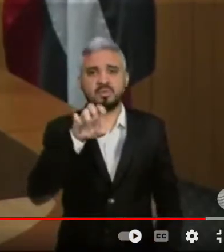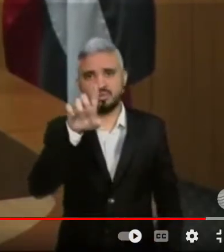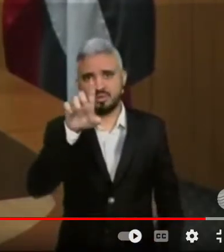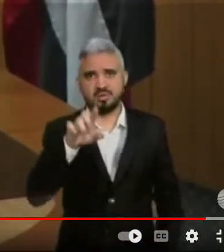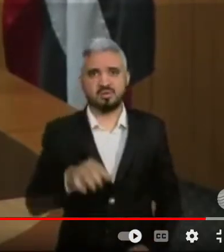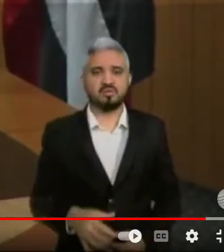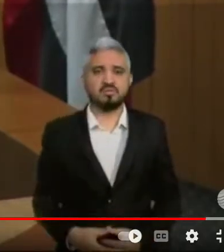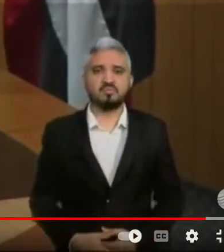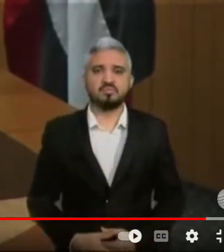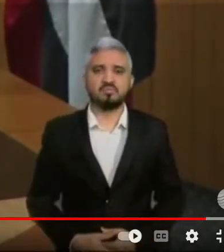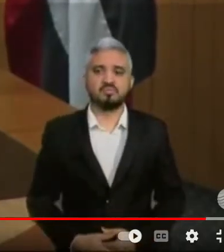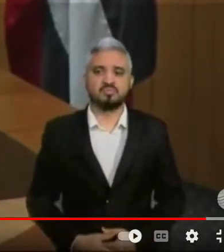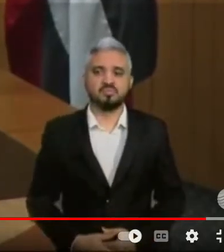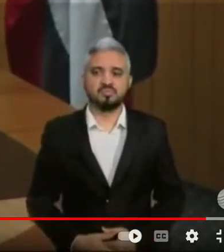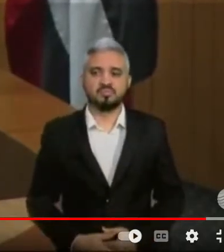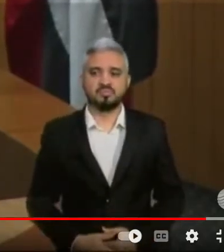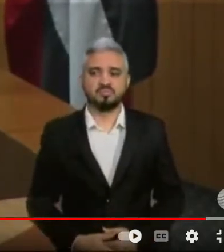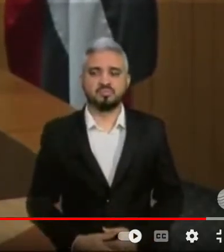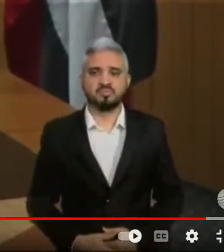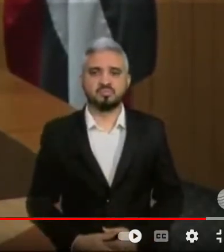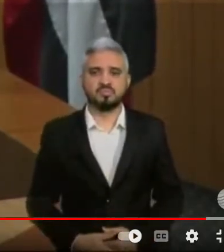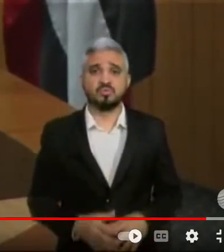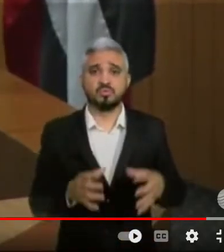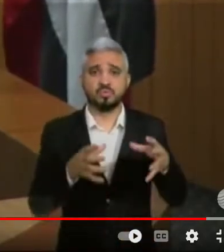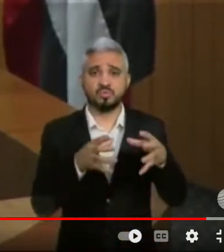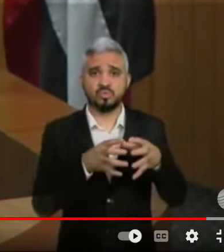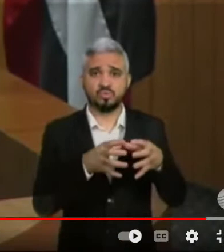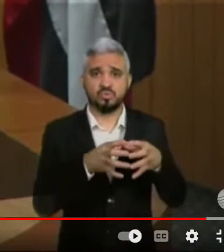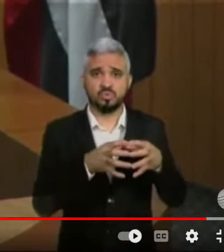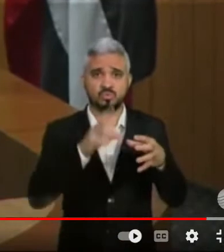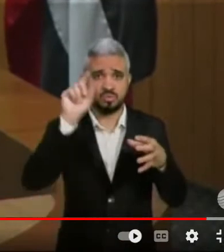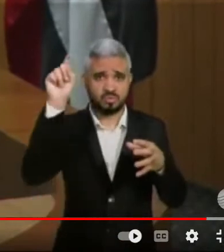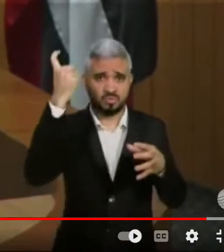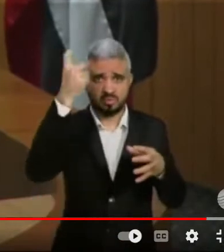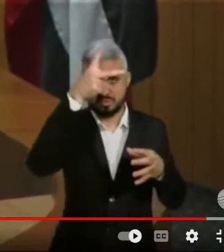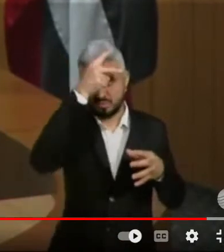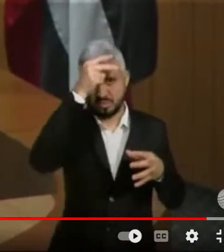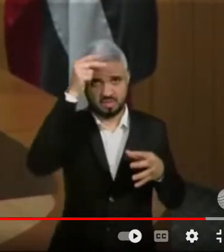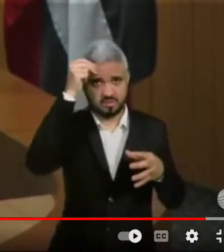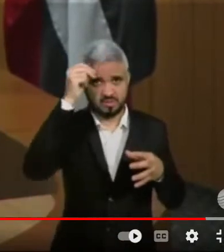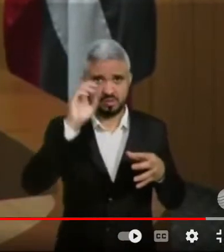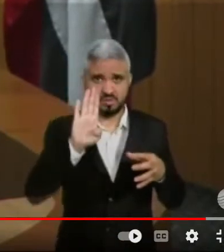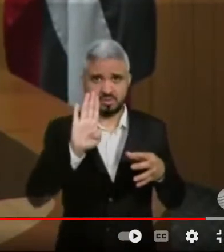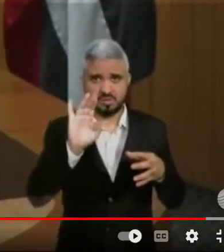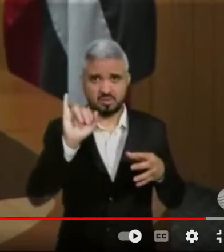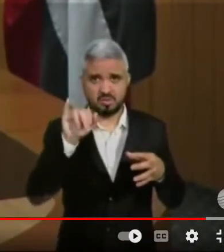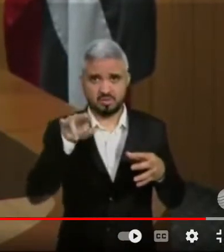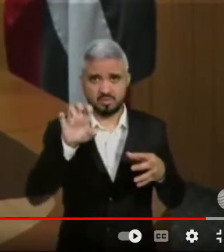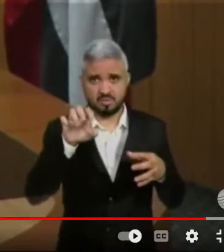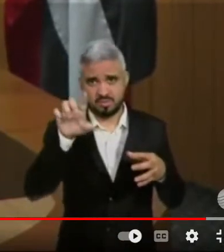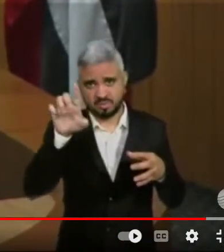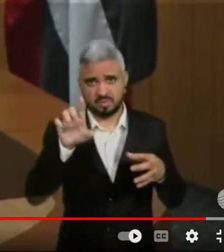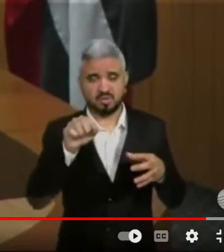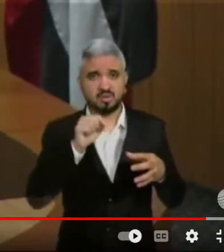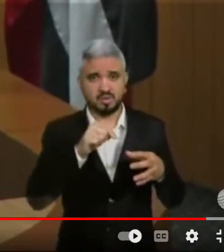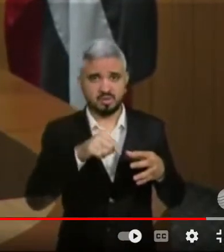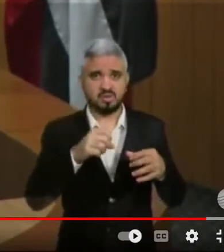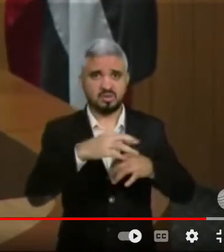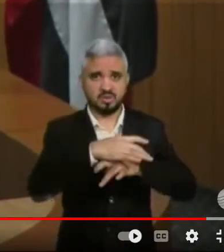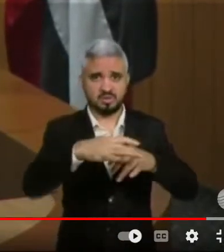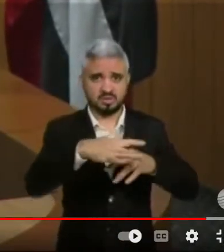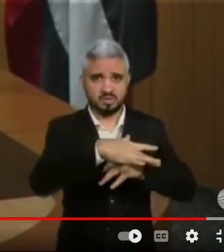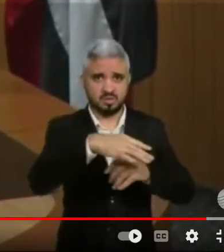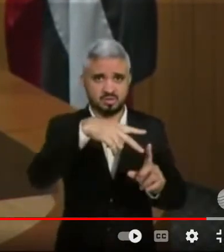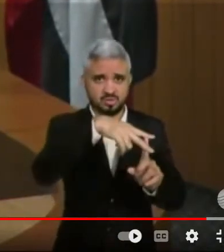terminando, presidente, mais um minuto. O grupo do ex-prefeito Biné, que também tem feito um grande legado lá em Joselândia.